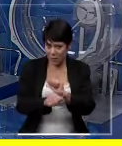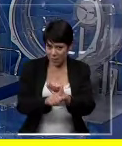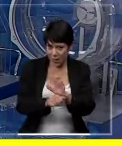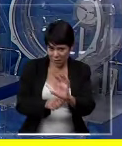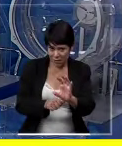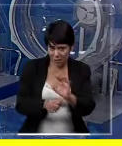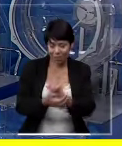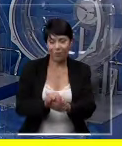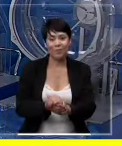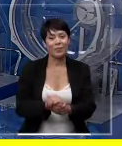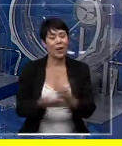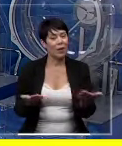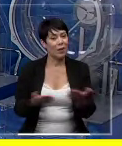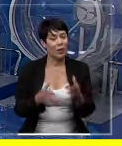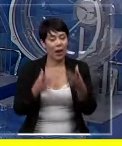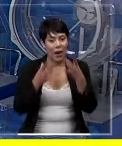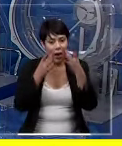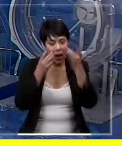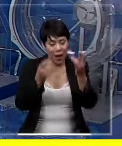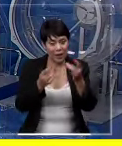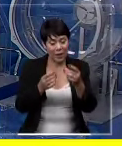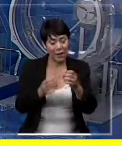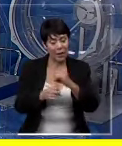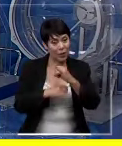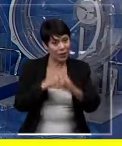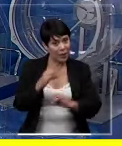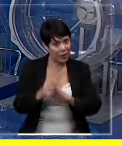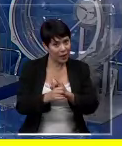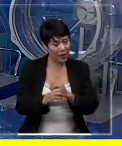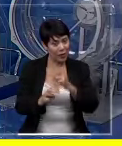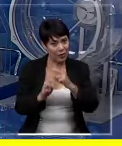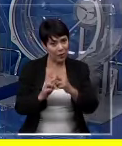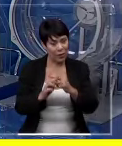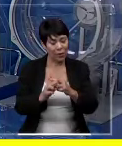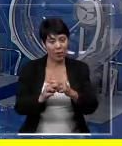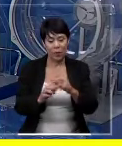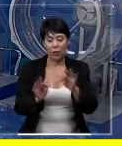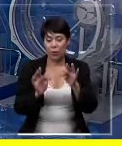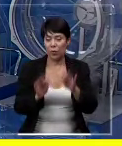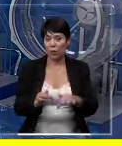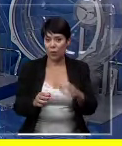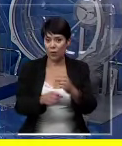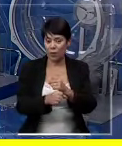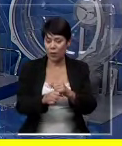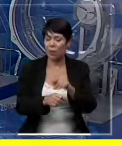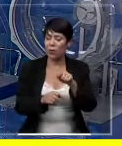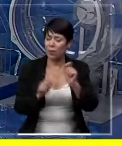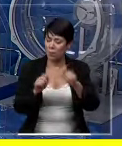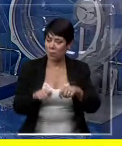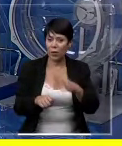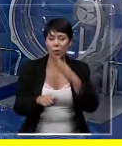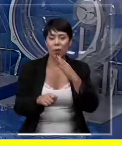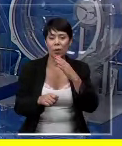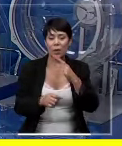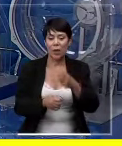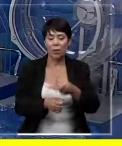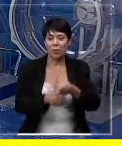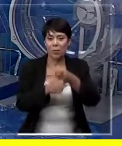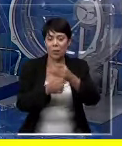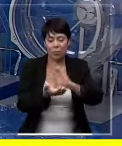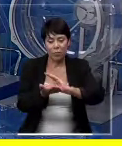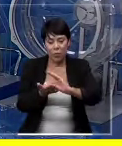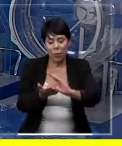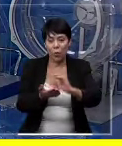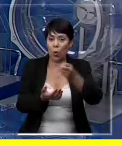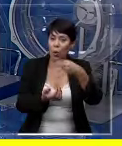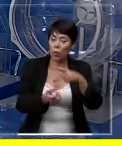esperava? Fique atento à página da Caixa na internet. Logo após a apuração, você poderá saber de onde são as apostas vencedoras